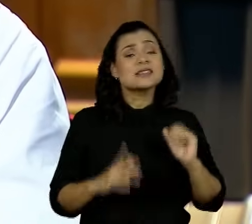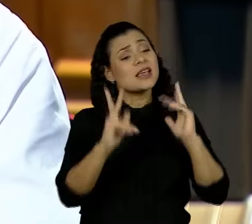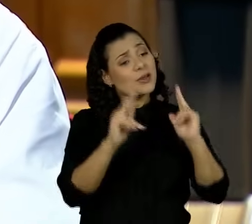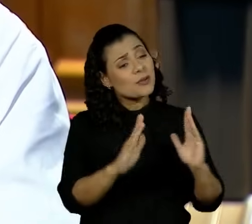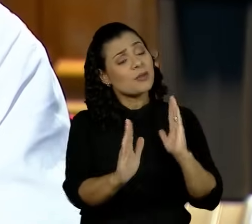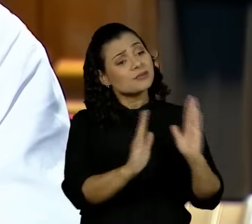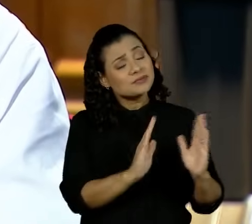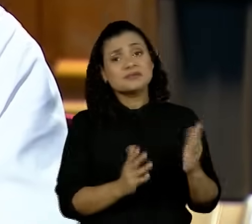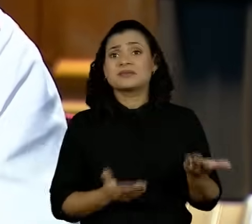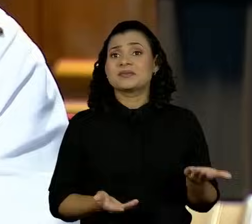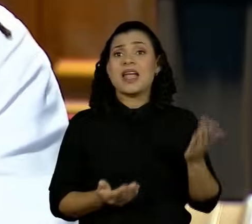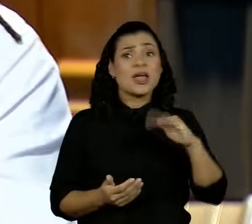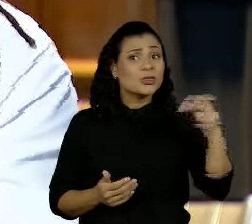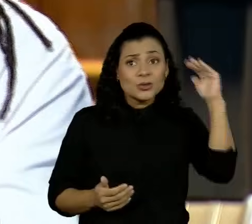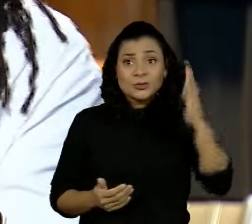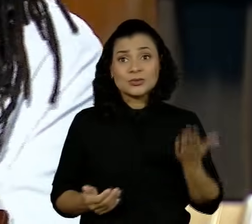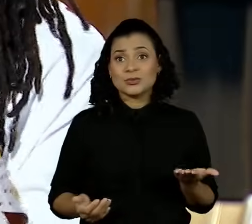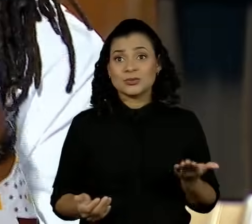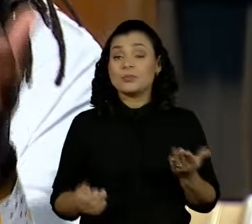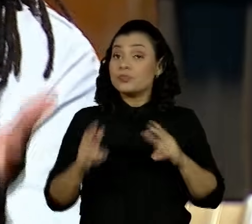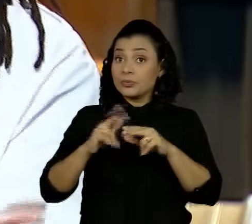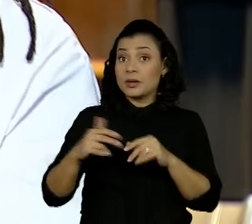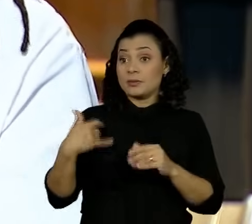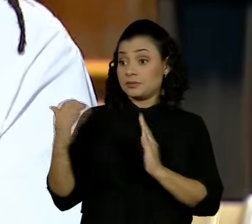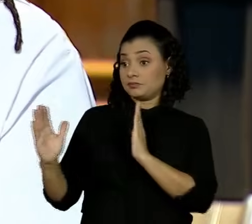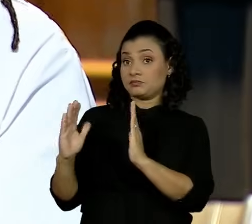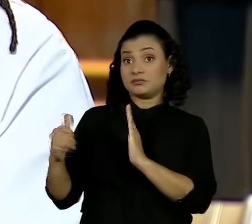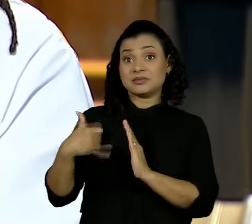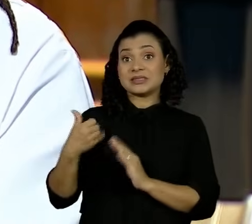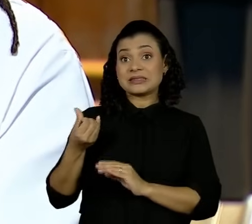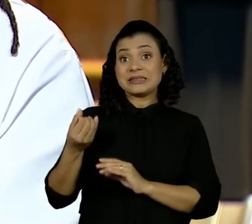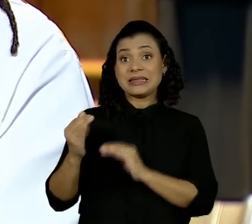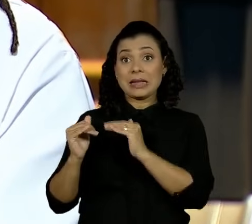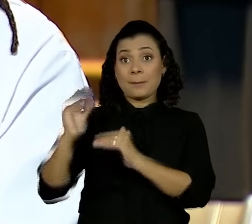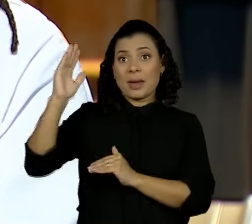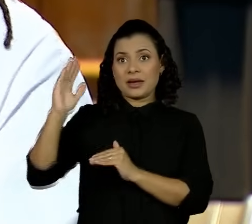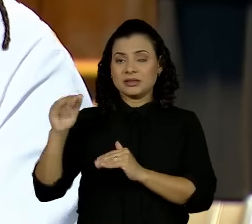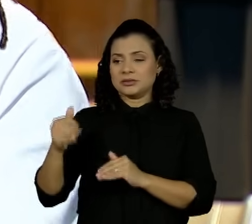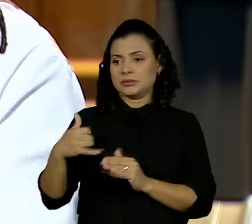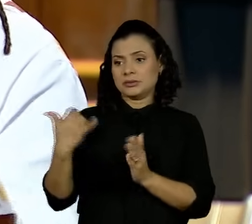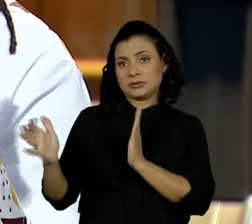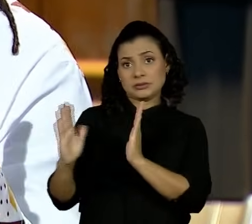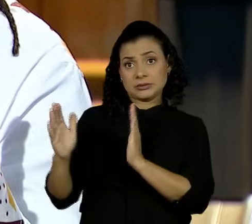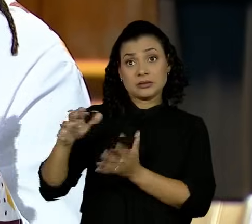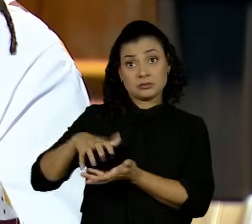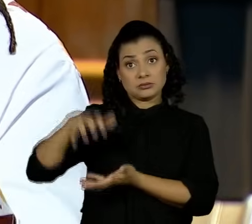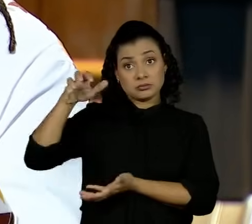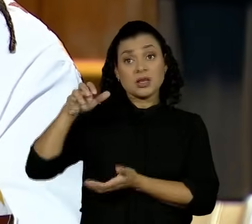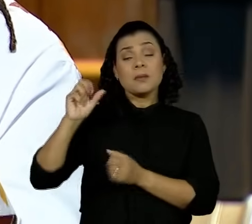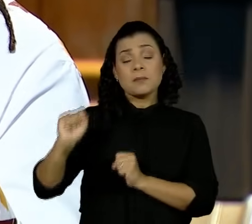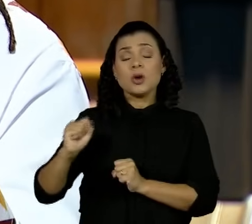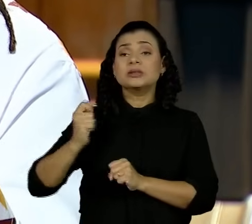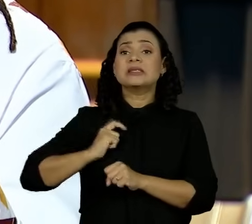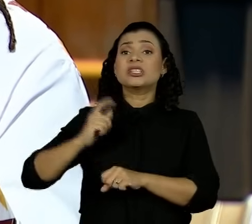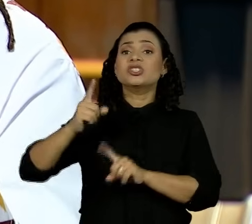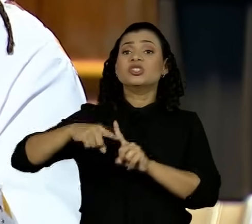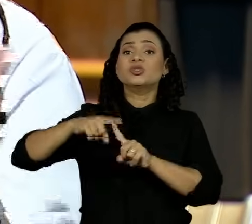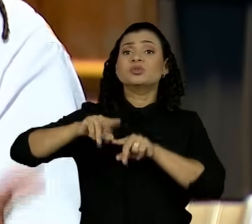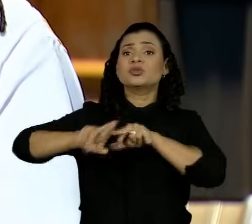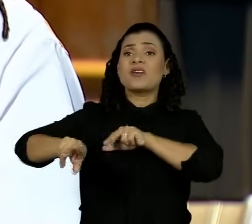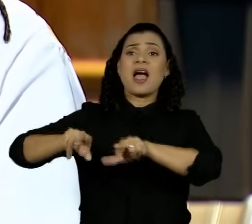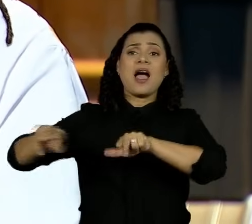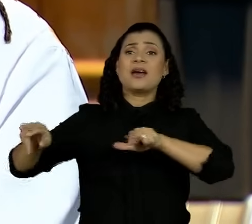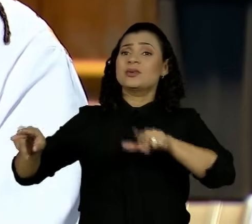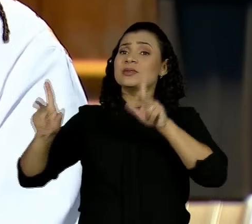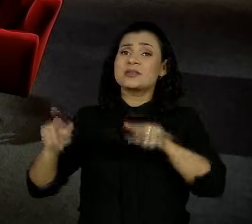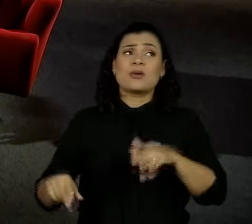a velhice, essa fase dos 60 anos ou mais, ela pode ser tão diversa, heterogênea, como é a